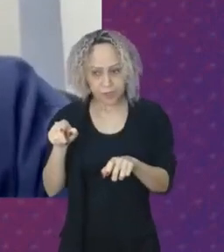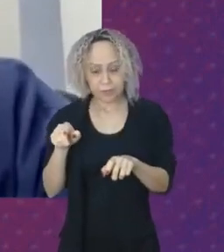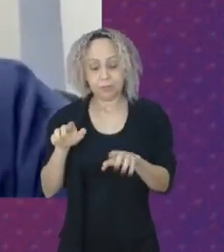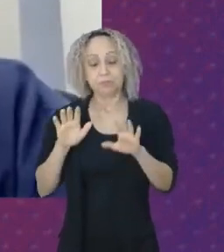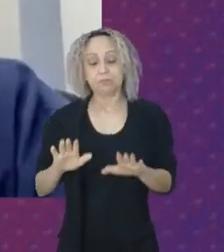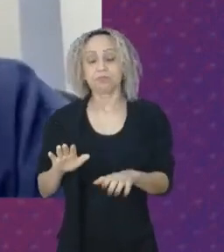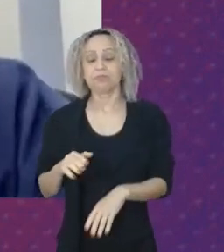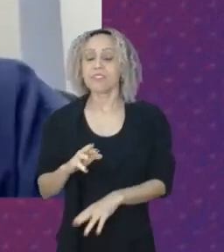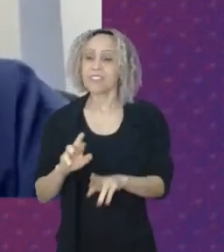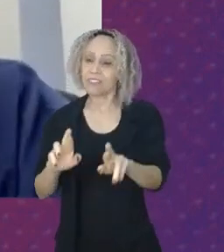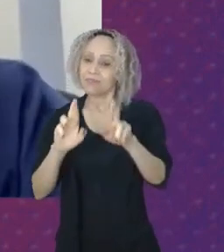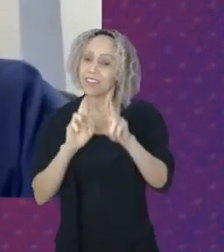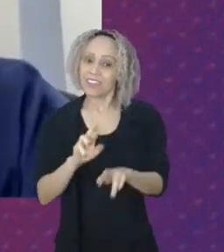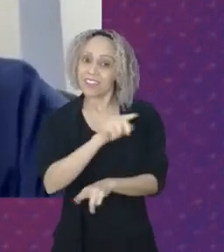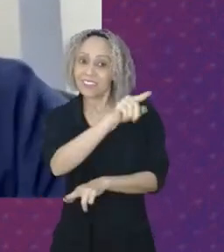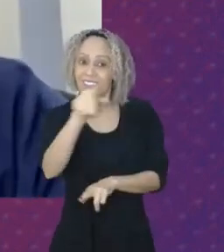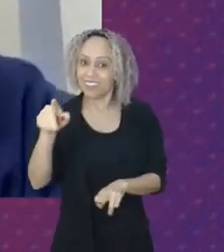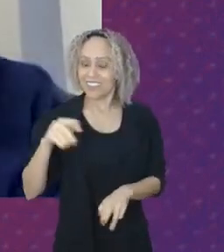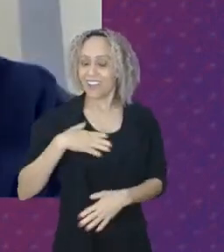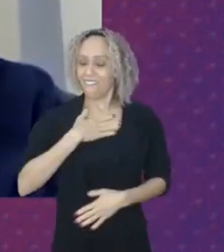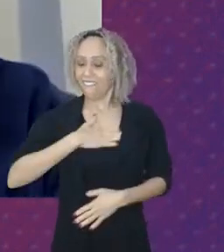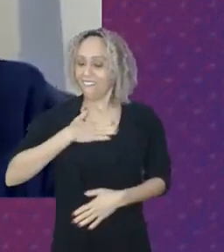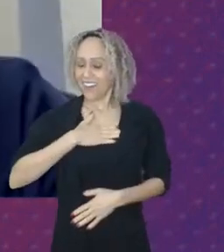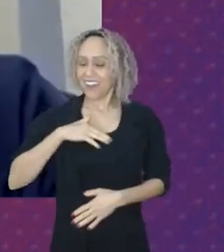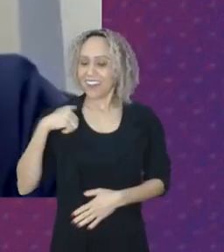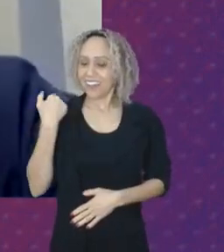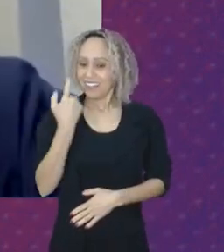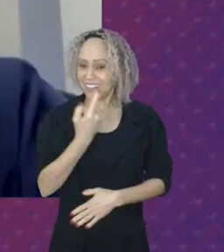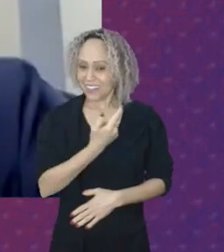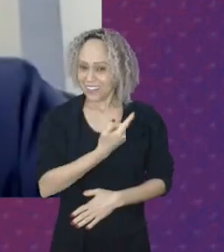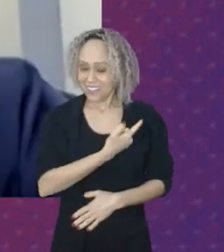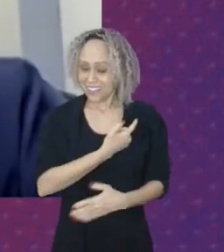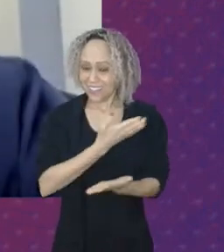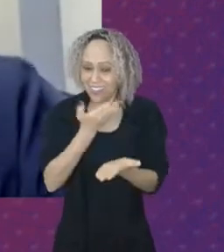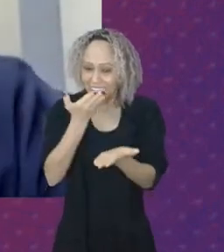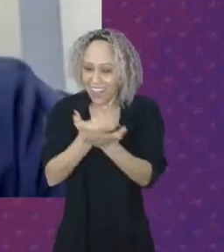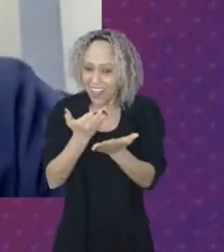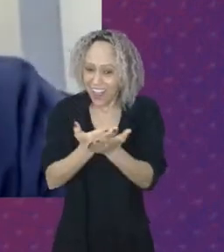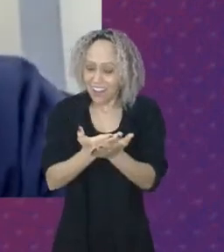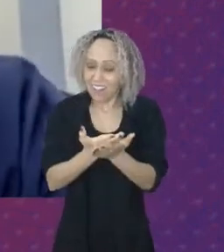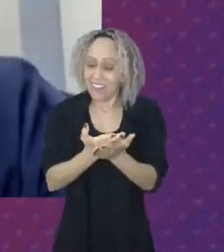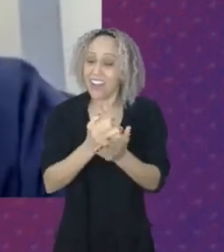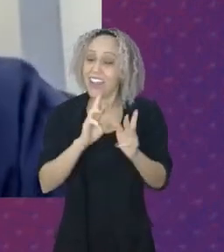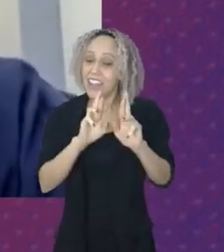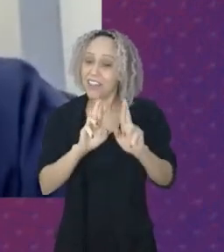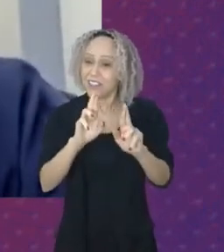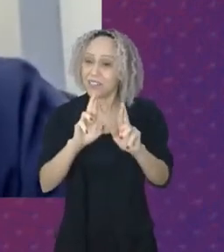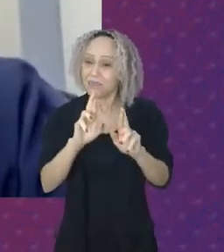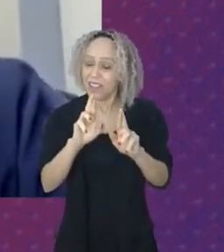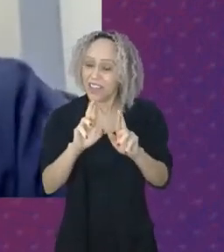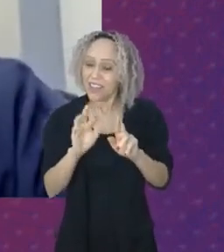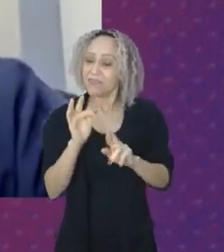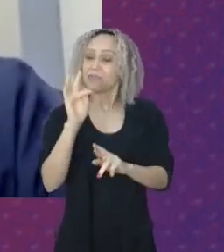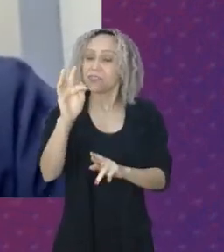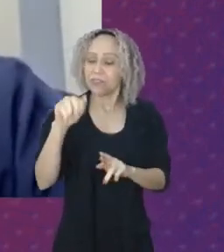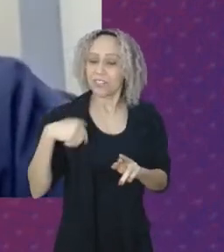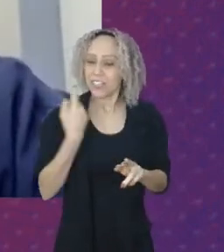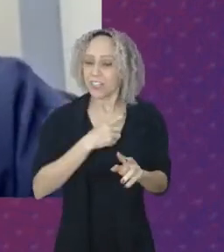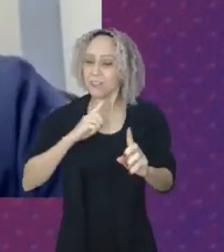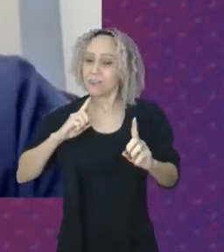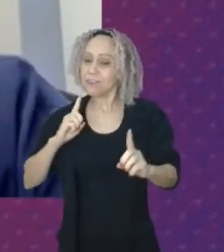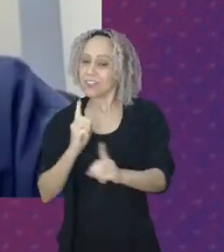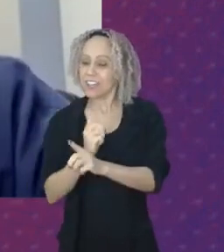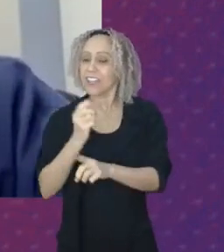aula, e espero poder encontrar em vocês em outro momento no Elas por Elas, cada vez mais fortalecendo a presença